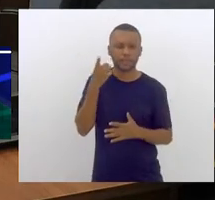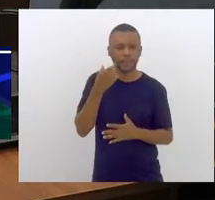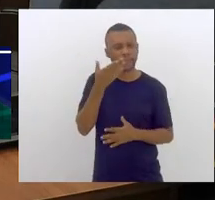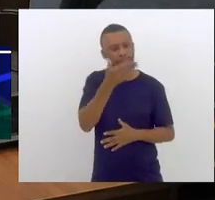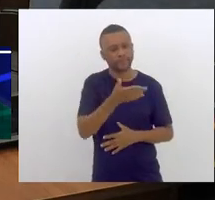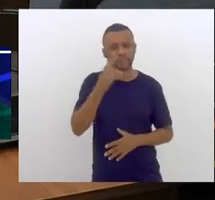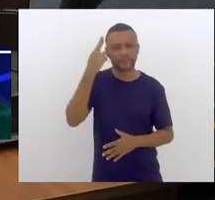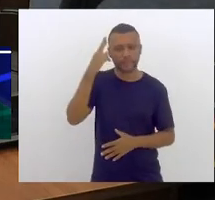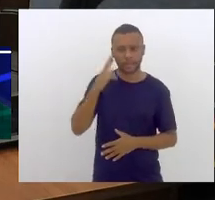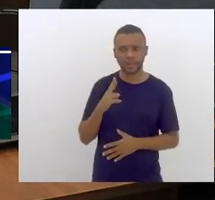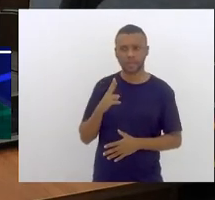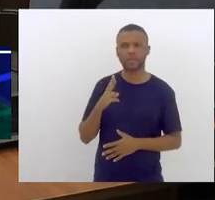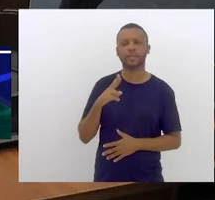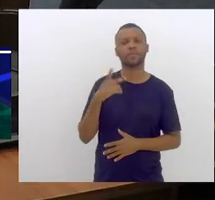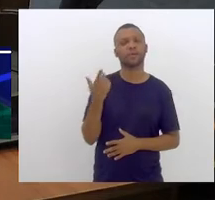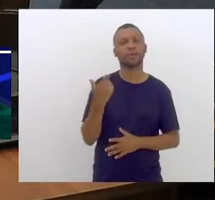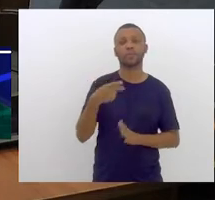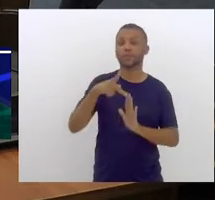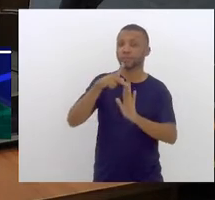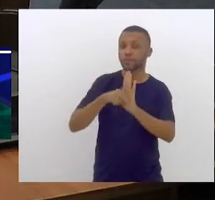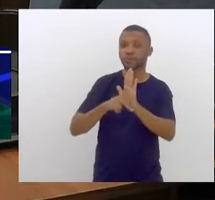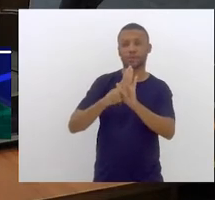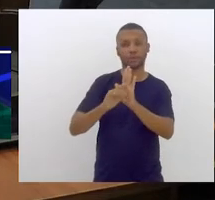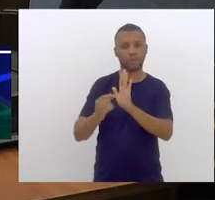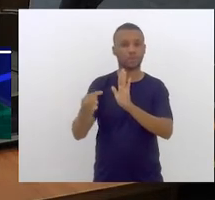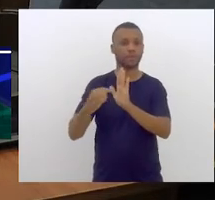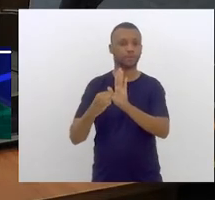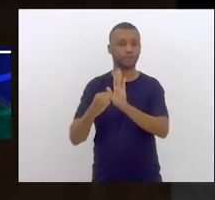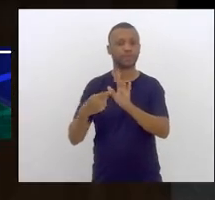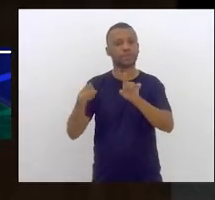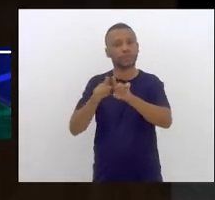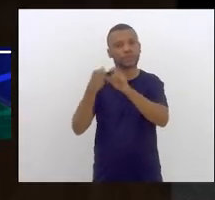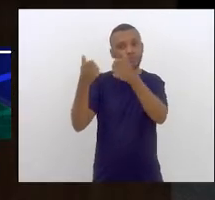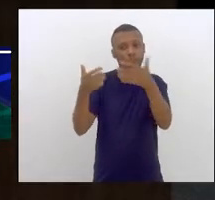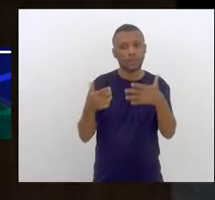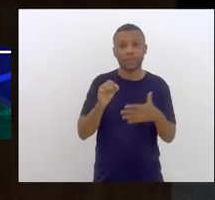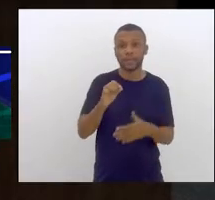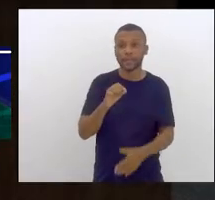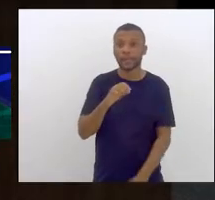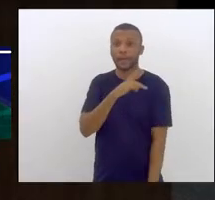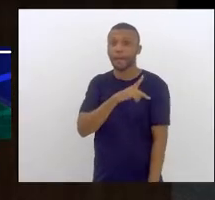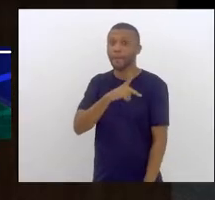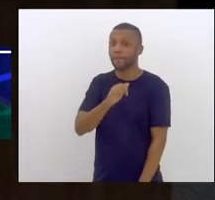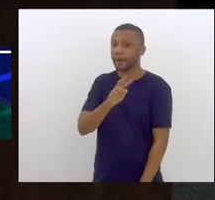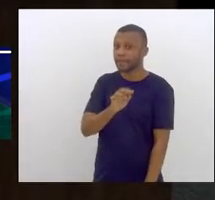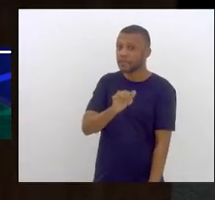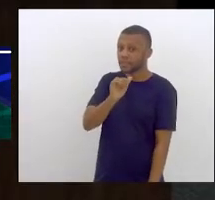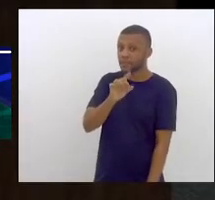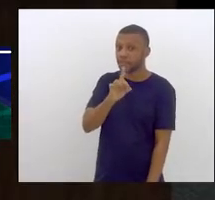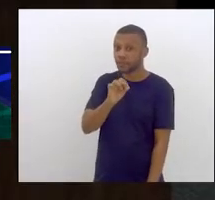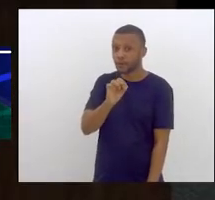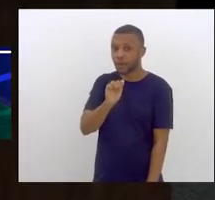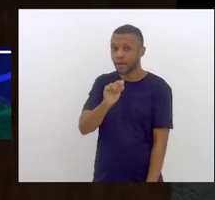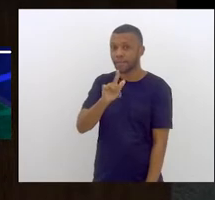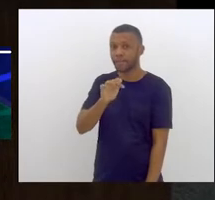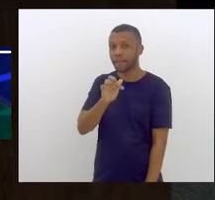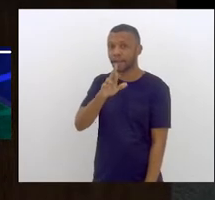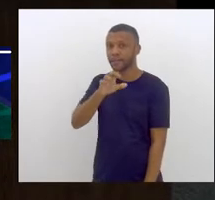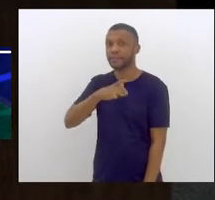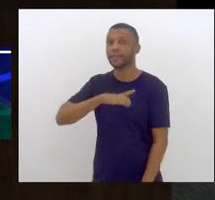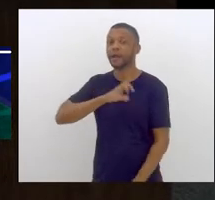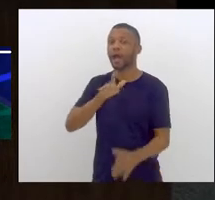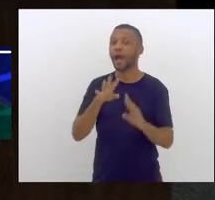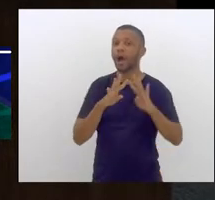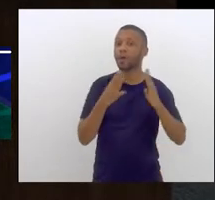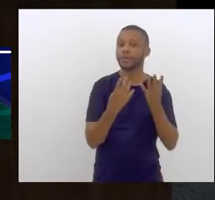Renata por esse projeto e dizer que Partido Alferes tem a aldeia de Arcozelo, Centro Cultural de Pascoal